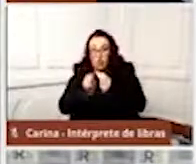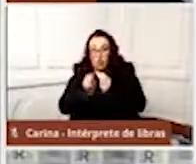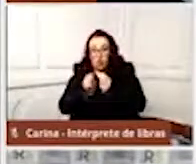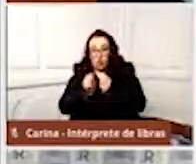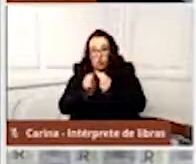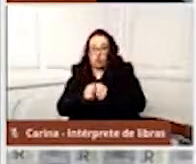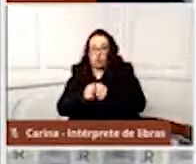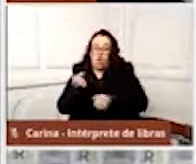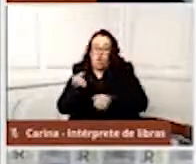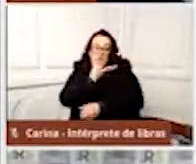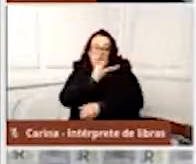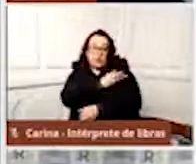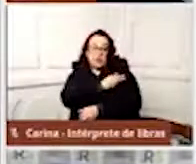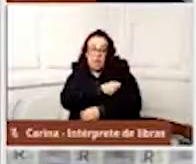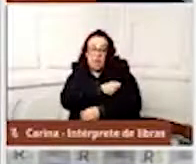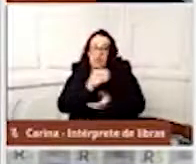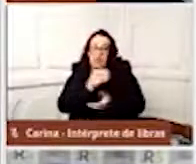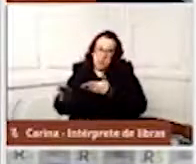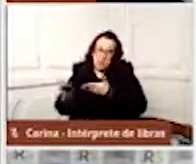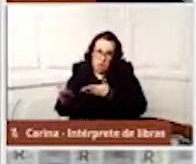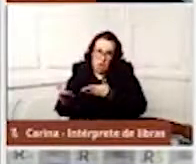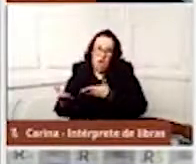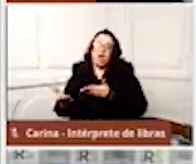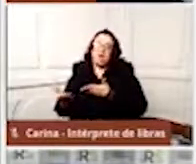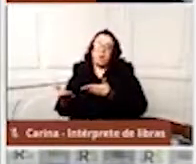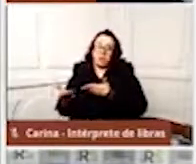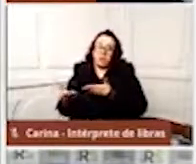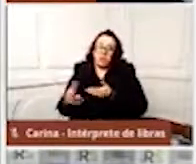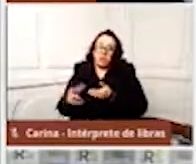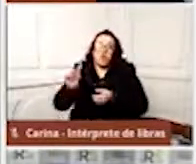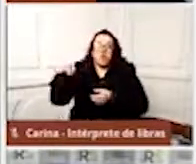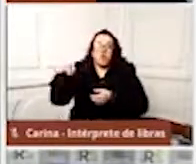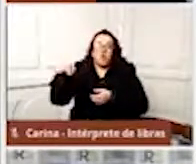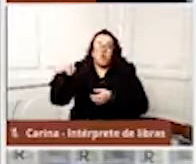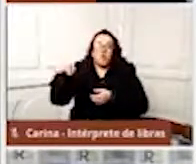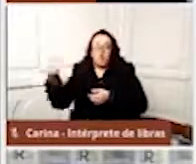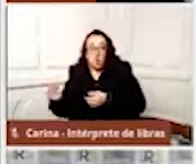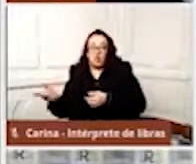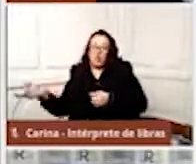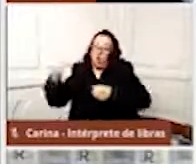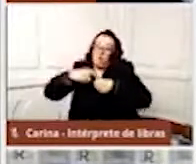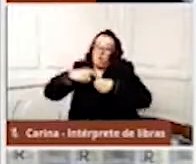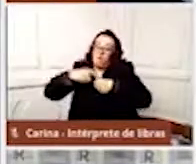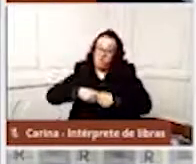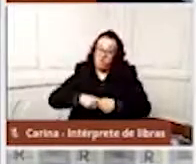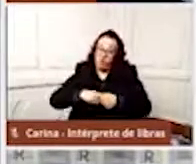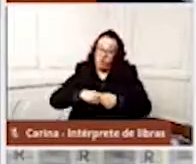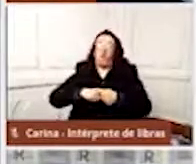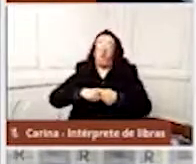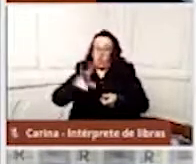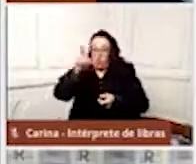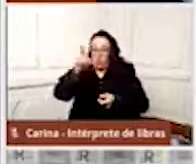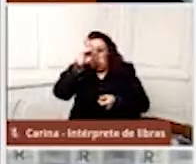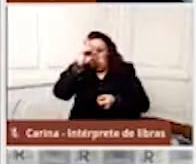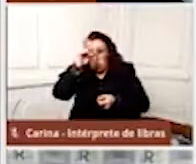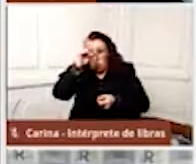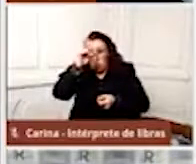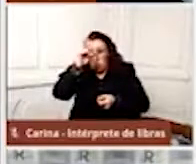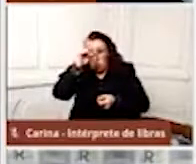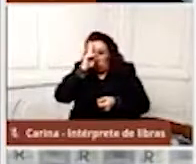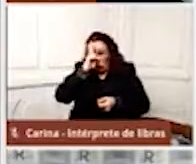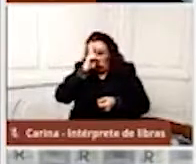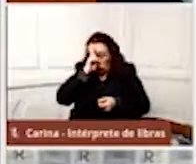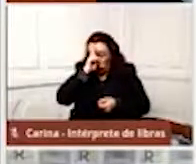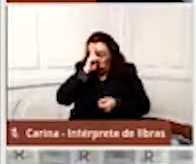iniciais, outro prioriza o retorno do ensino médio e do médio técnico e do ensino médio jovens e